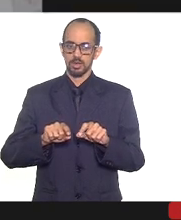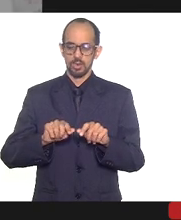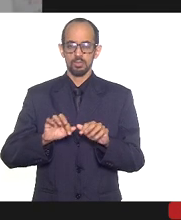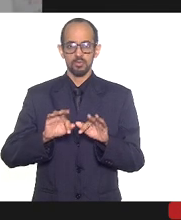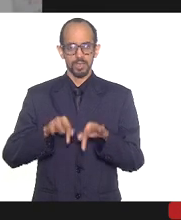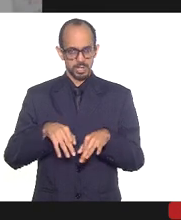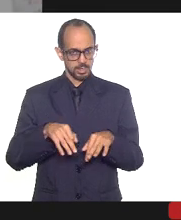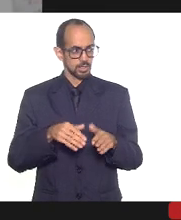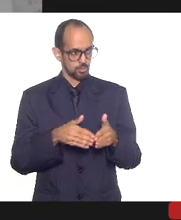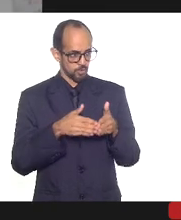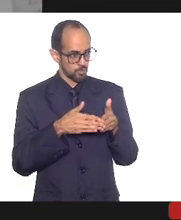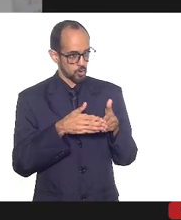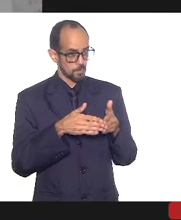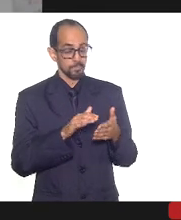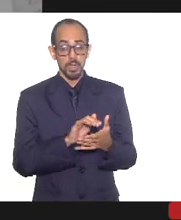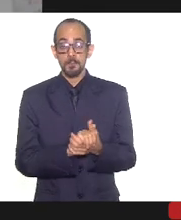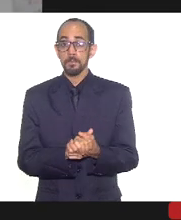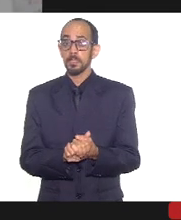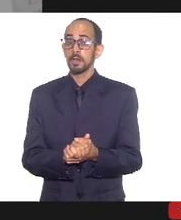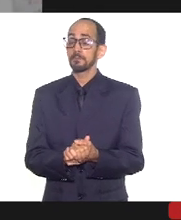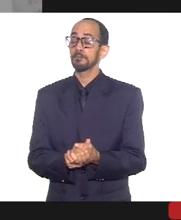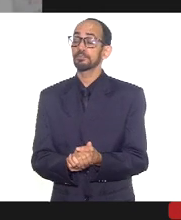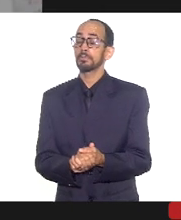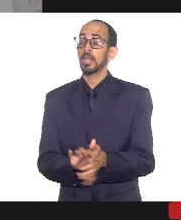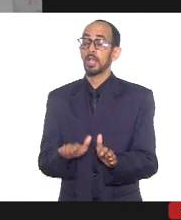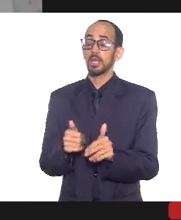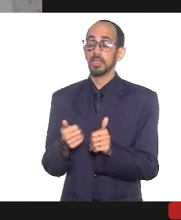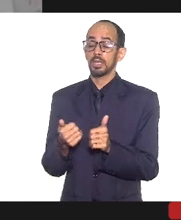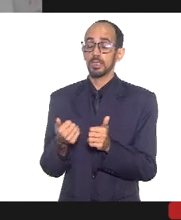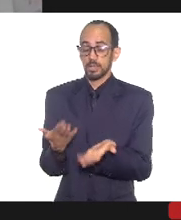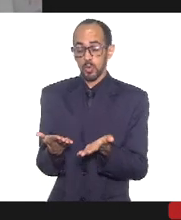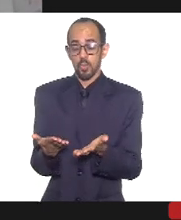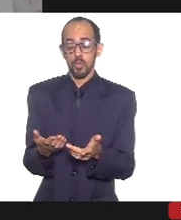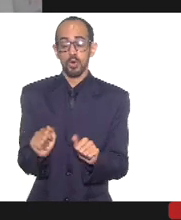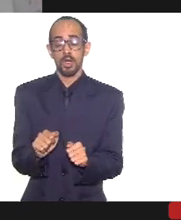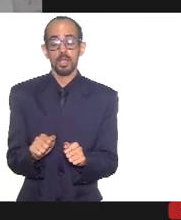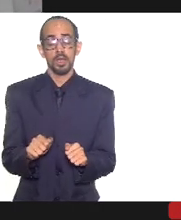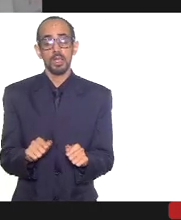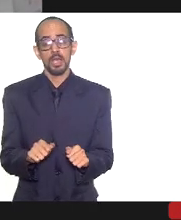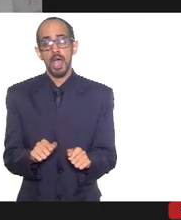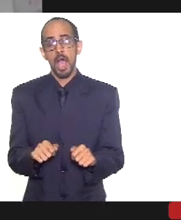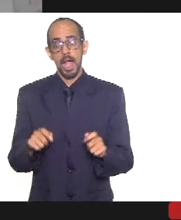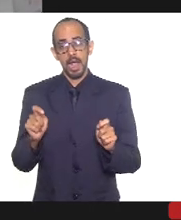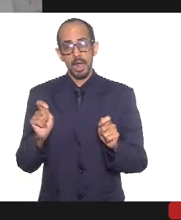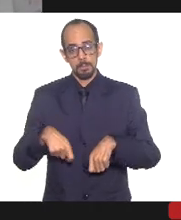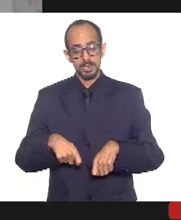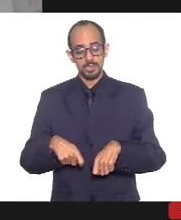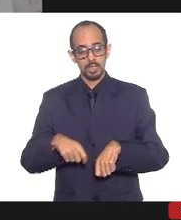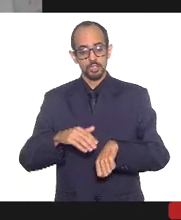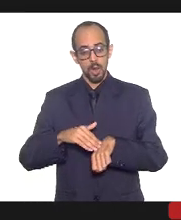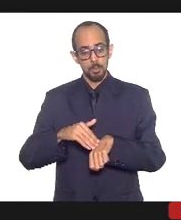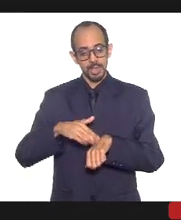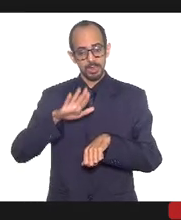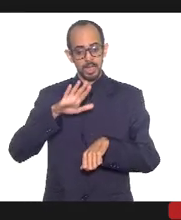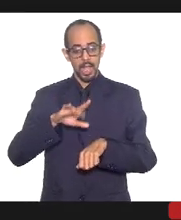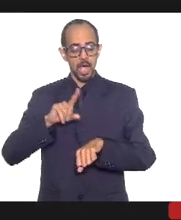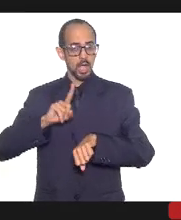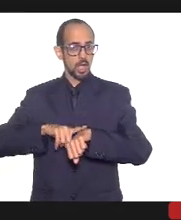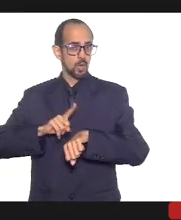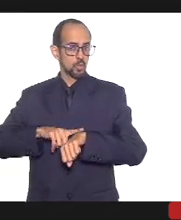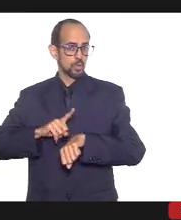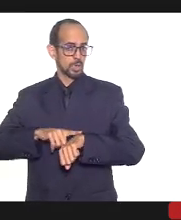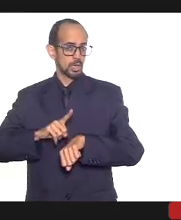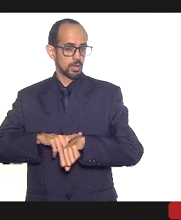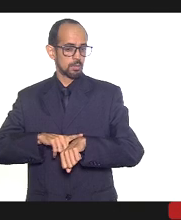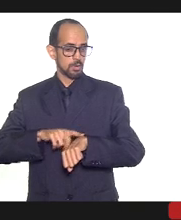Sim, então, nesse quesito, né, a possibilidade de aumentar a carga horária, ela vai